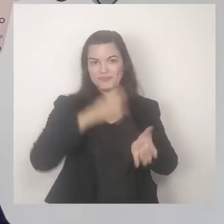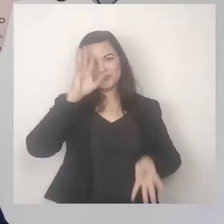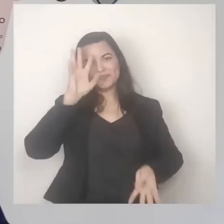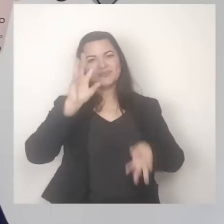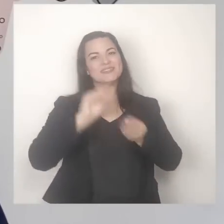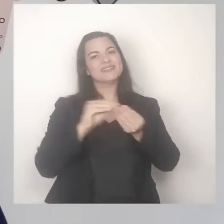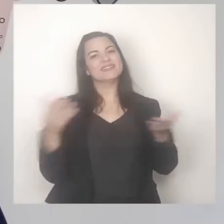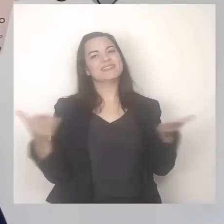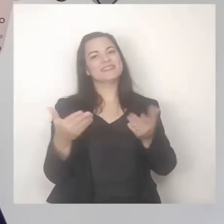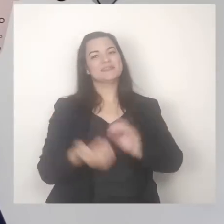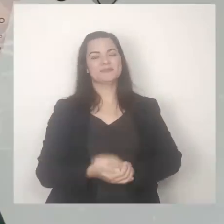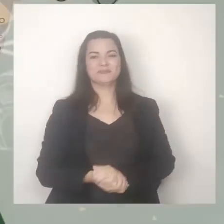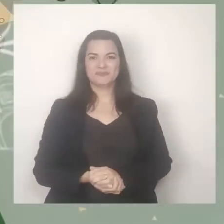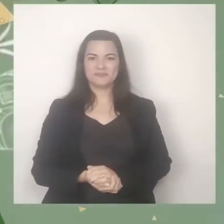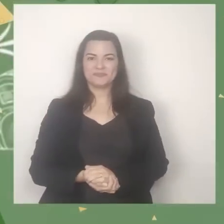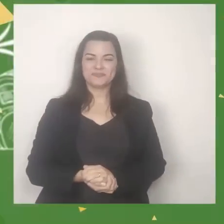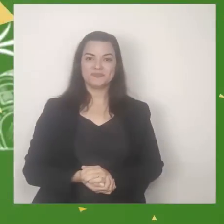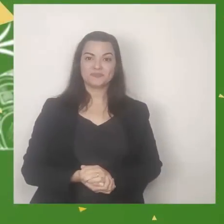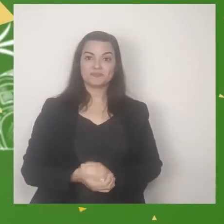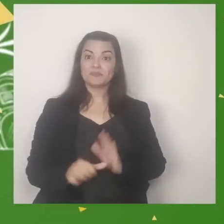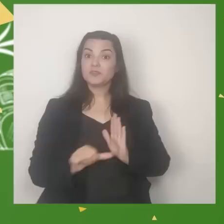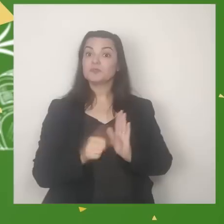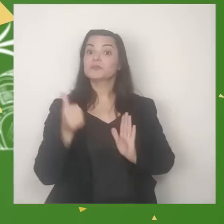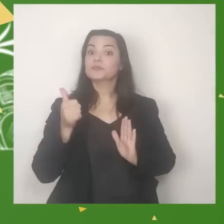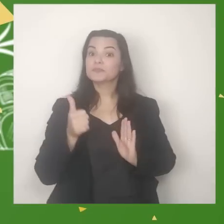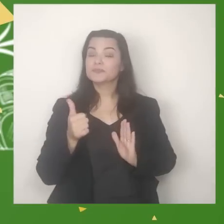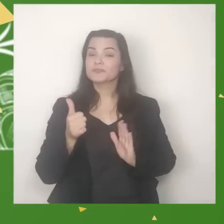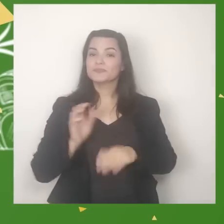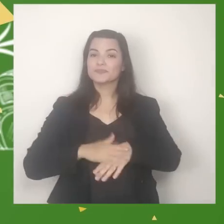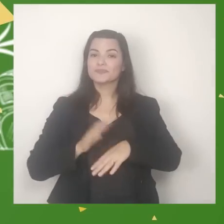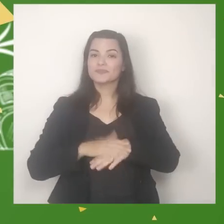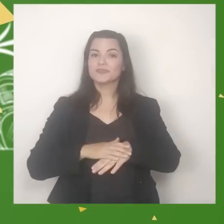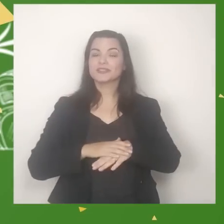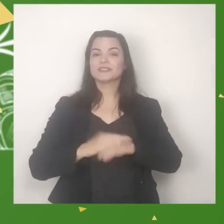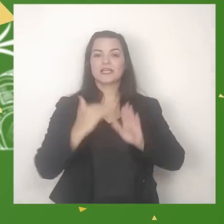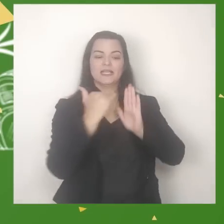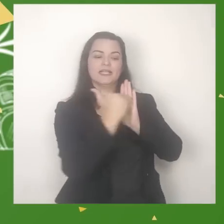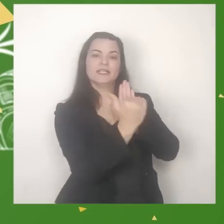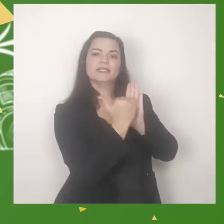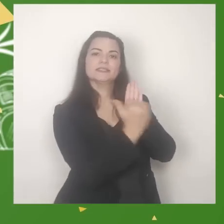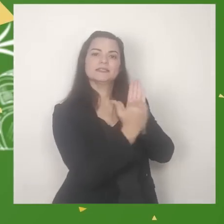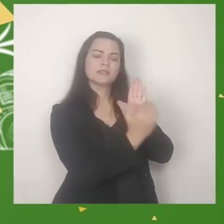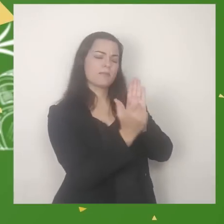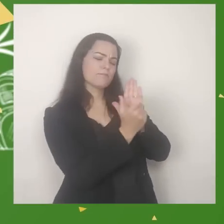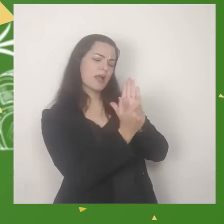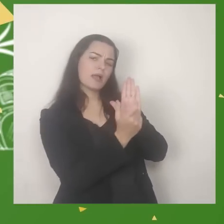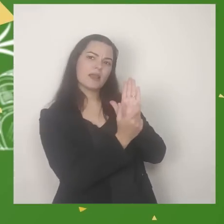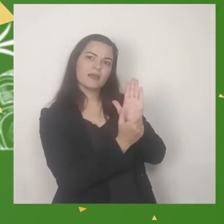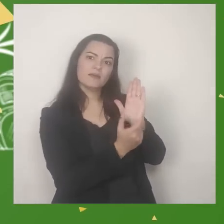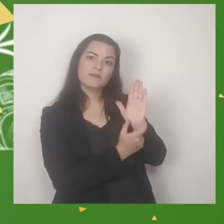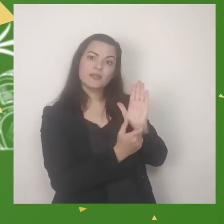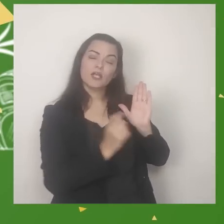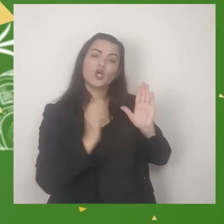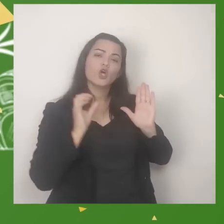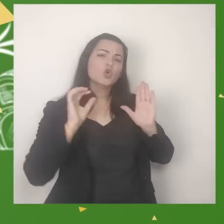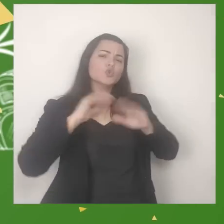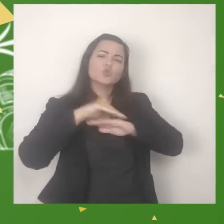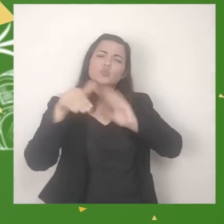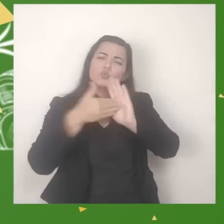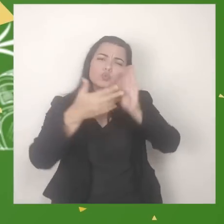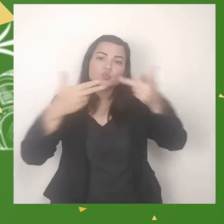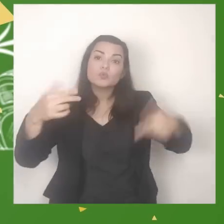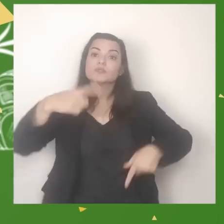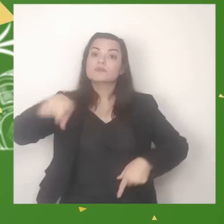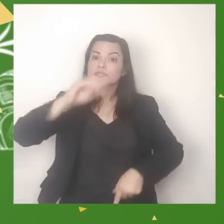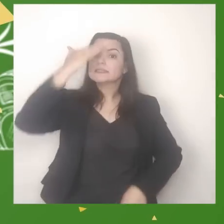a síntese do nosso desafio. Primeiro, vocês vão fazer uma lista de tudo aquilo que vocês já viram